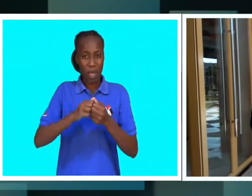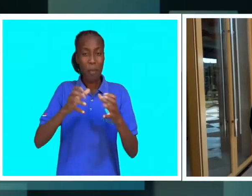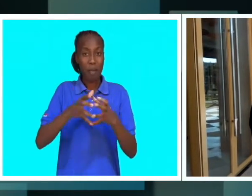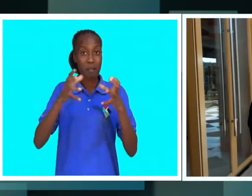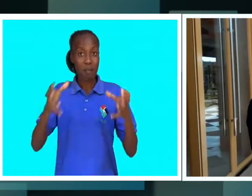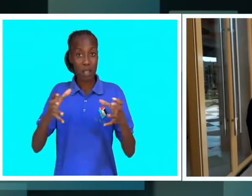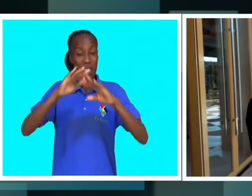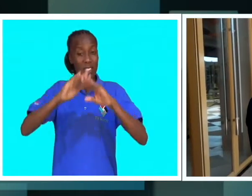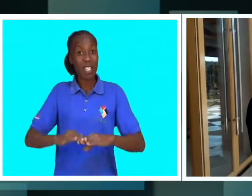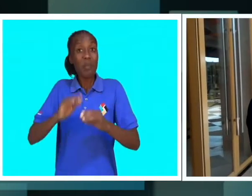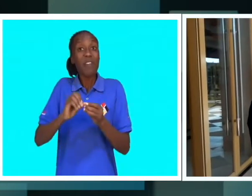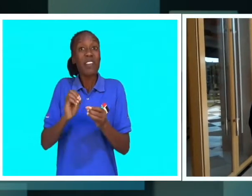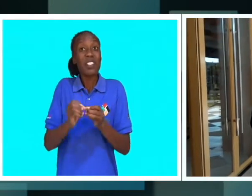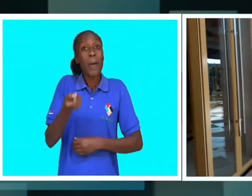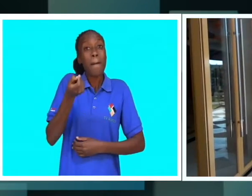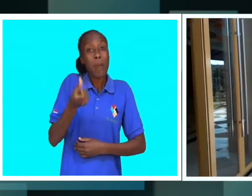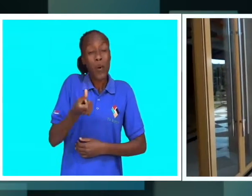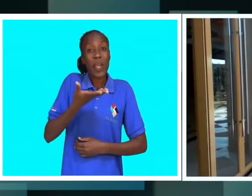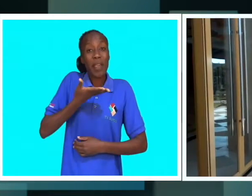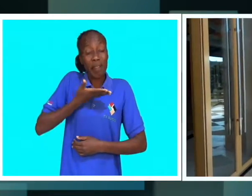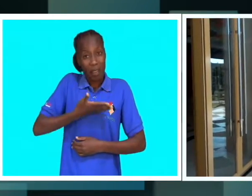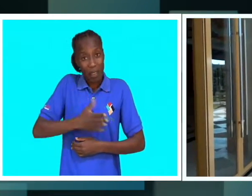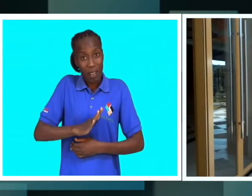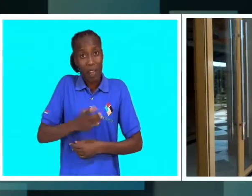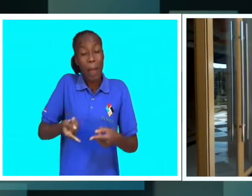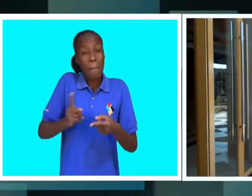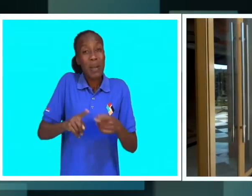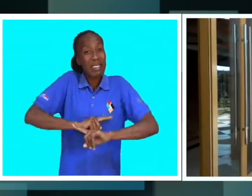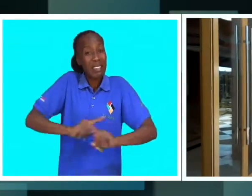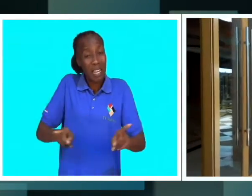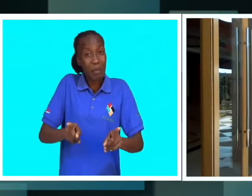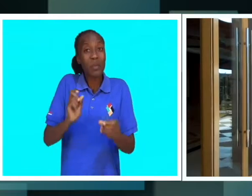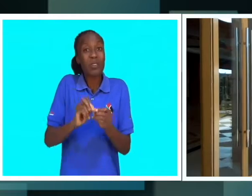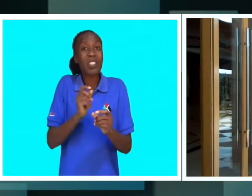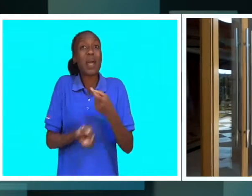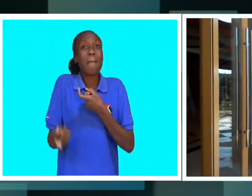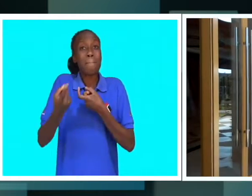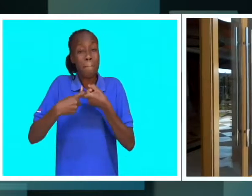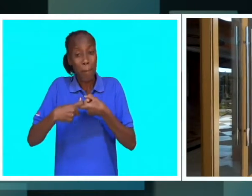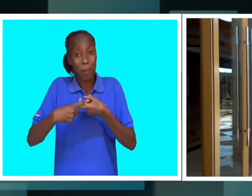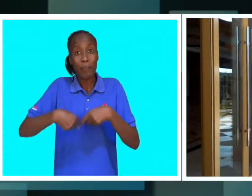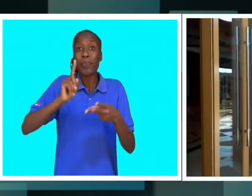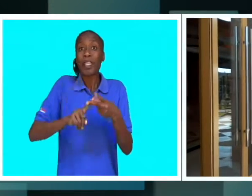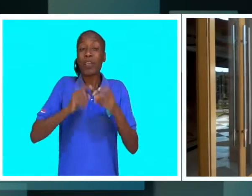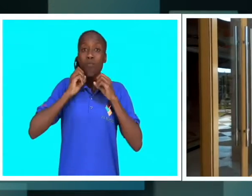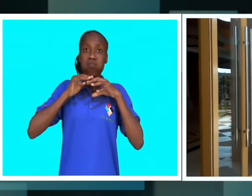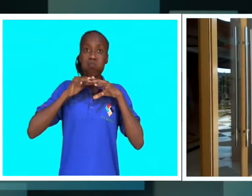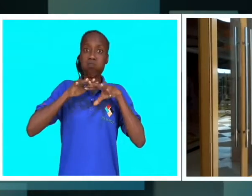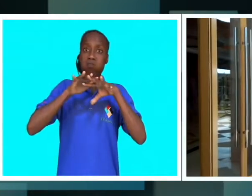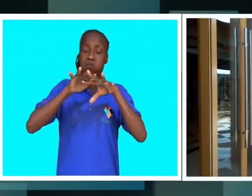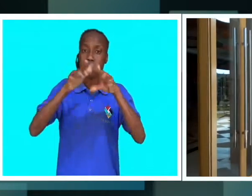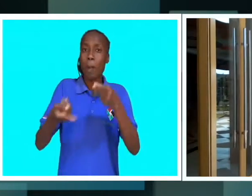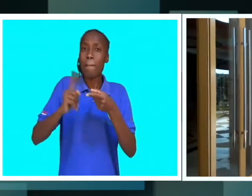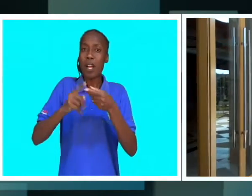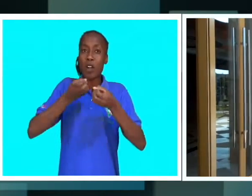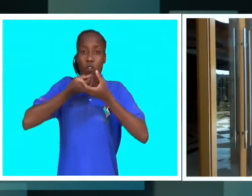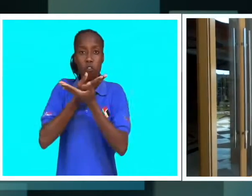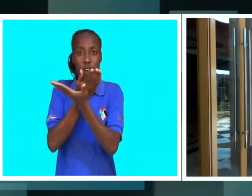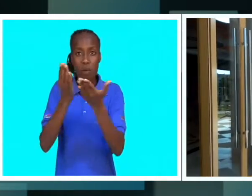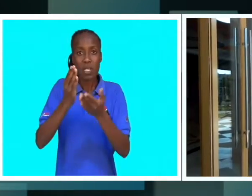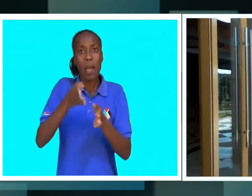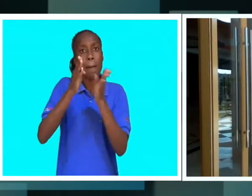Então, está para fazer pouco, queríamos que, rapidamente, fazer mais e expandir mais a informação para que